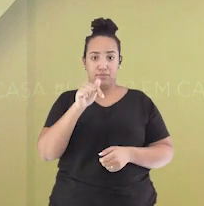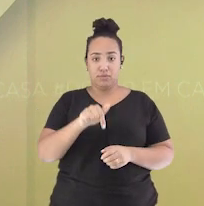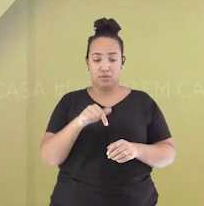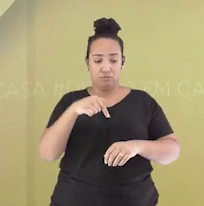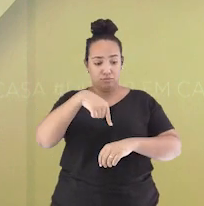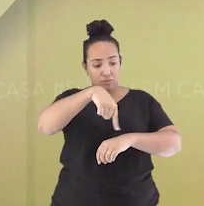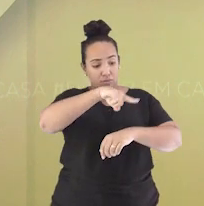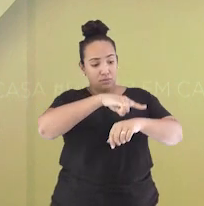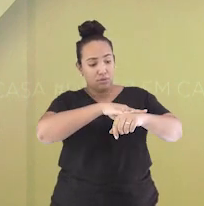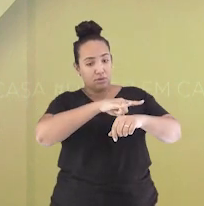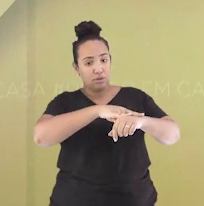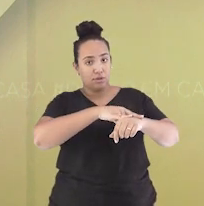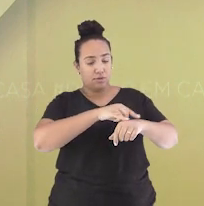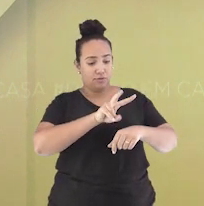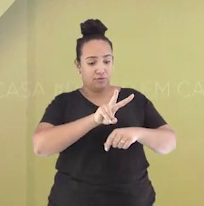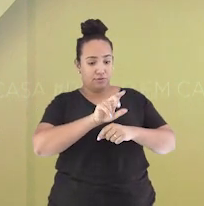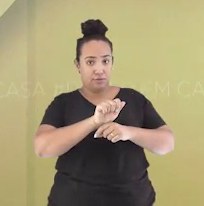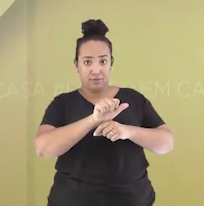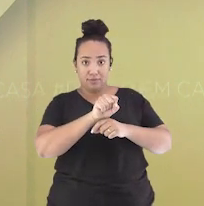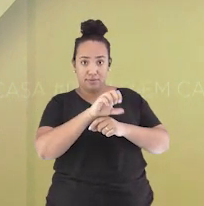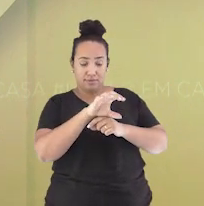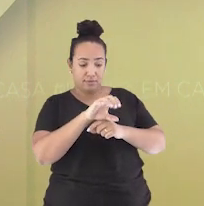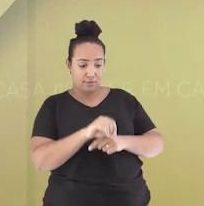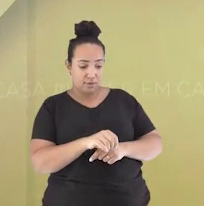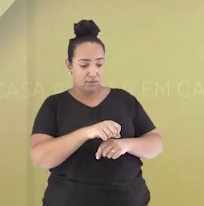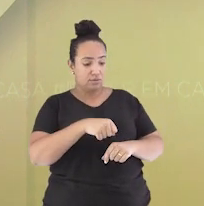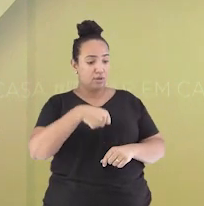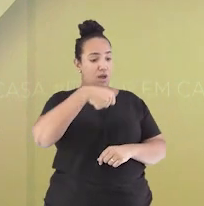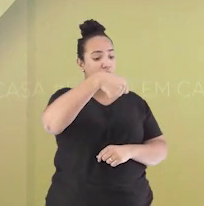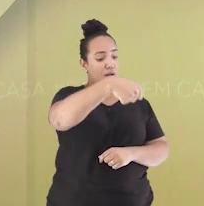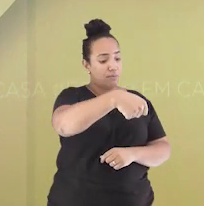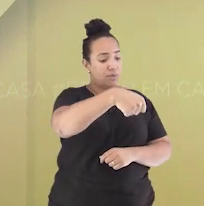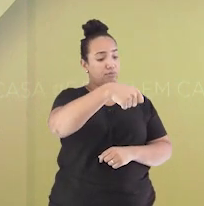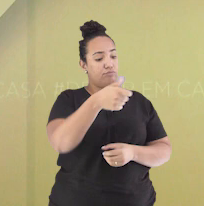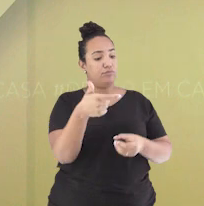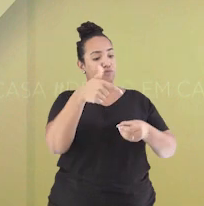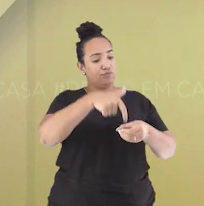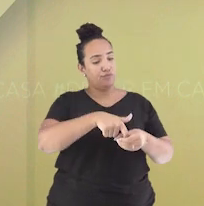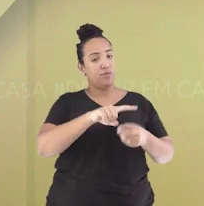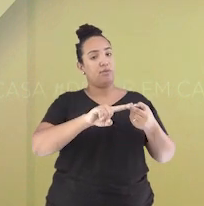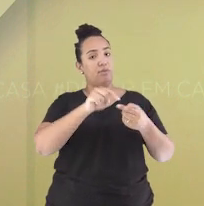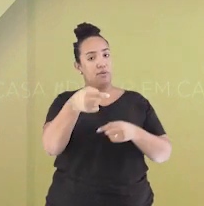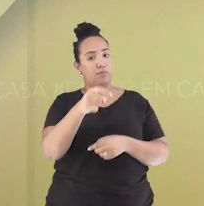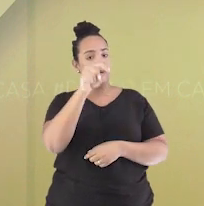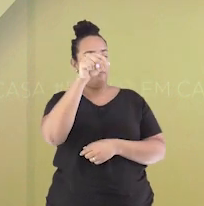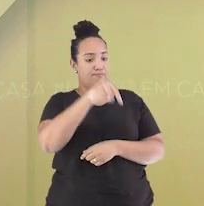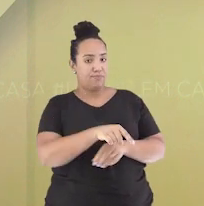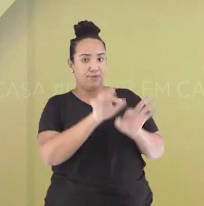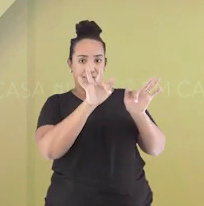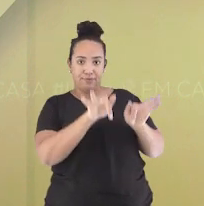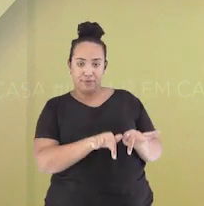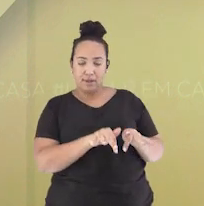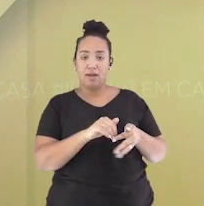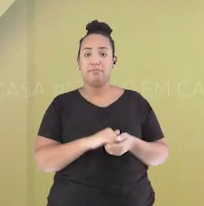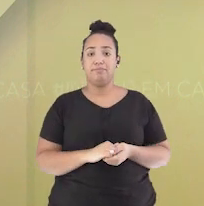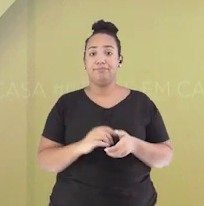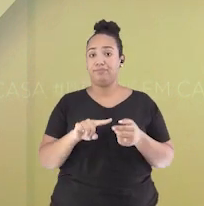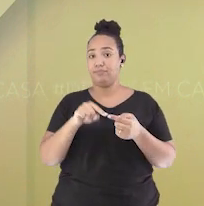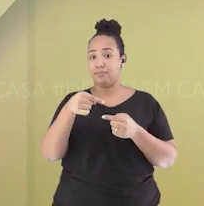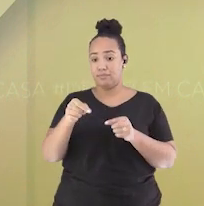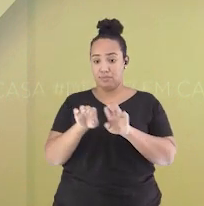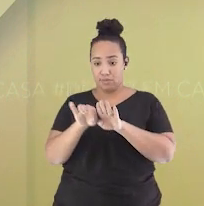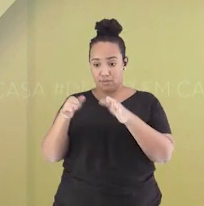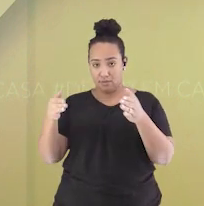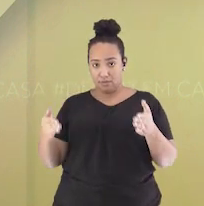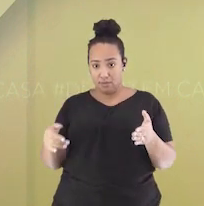tampa do vaso para realizar minhas necessidades da manhã, dando descarga ao terminar. Depois, abri a torneira da pia e